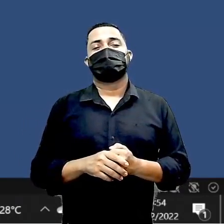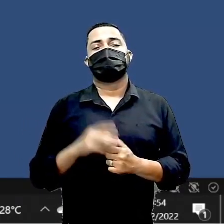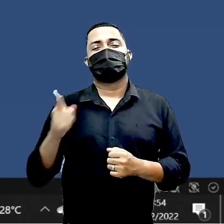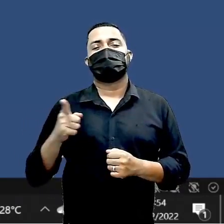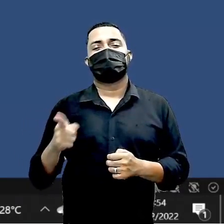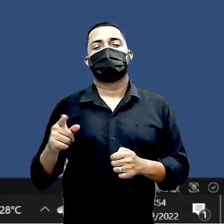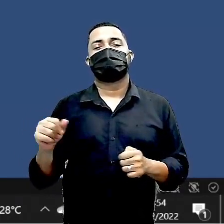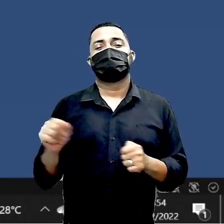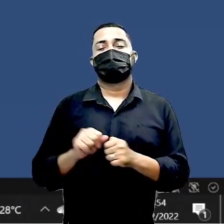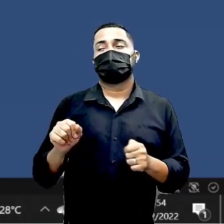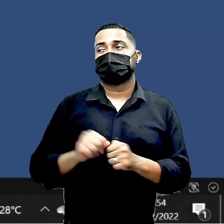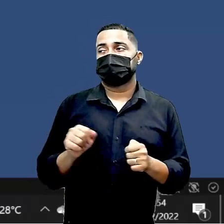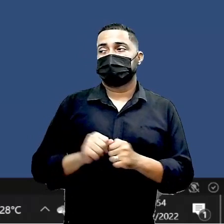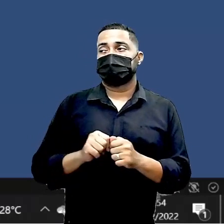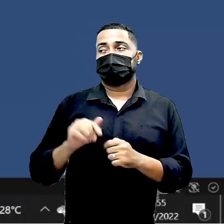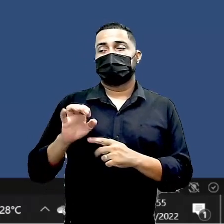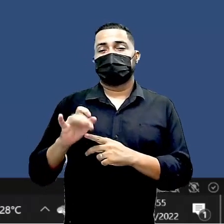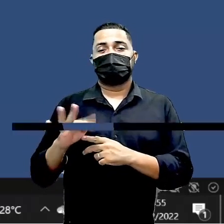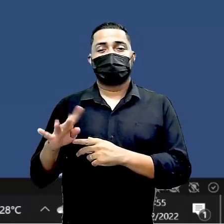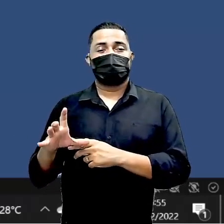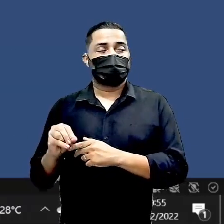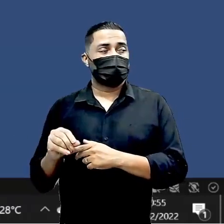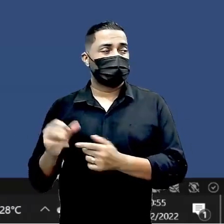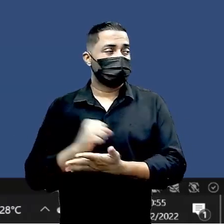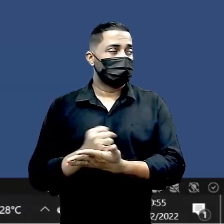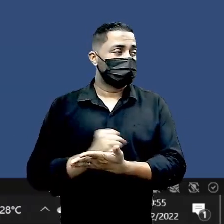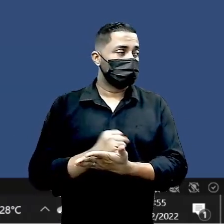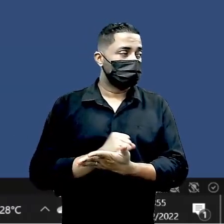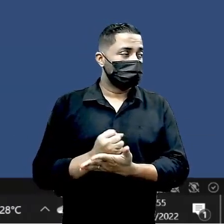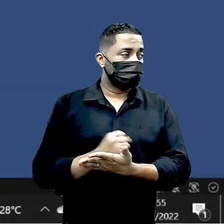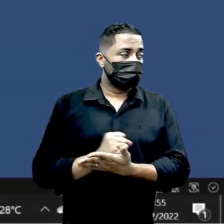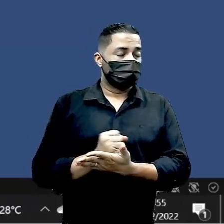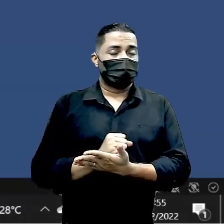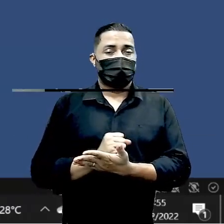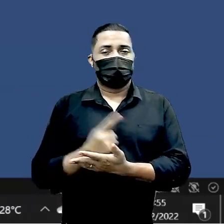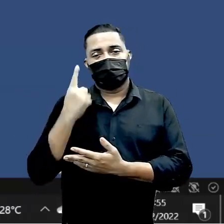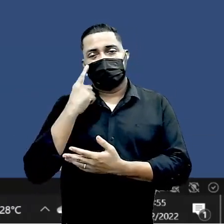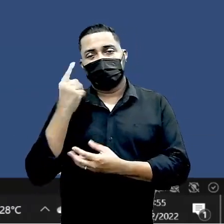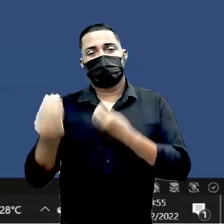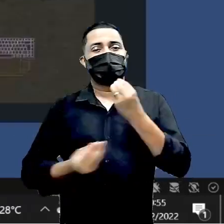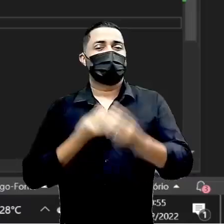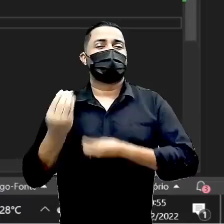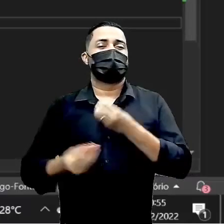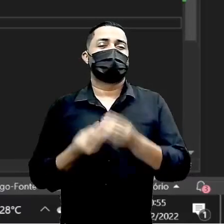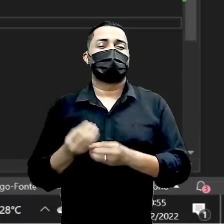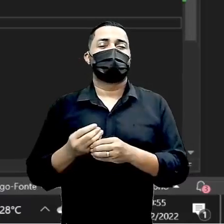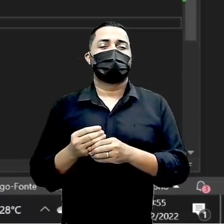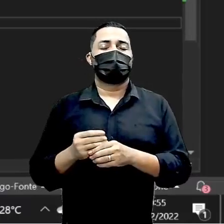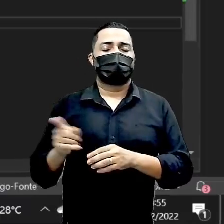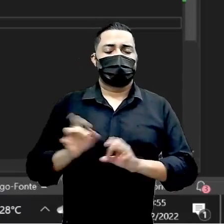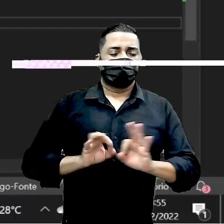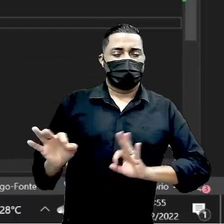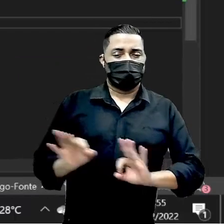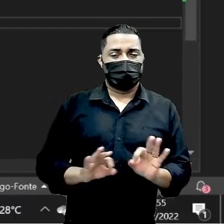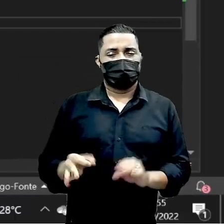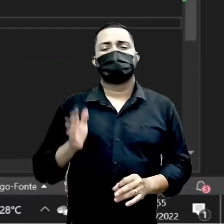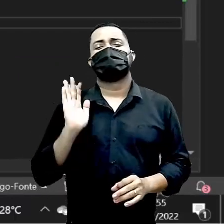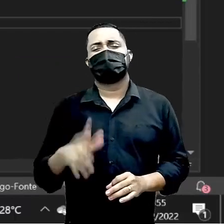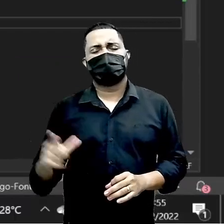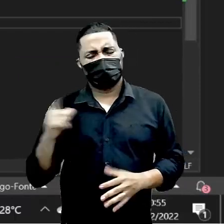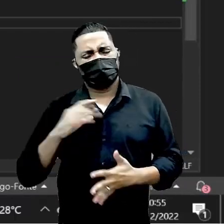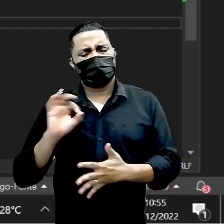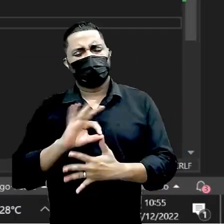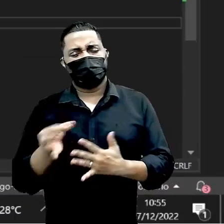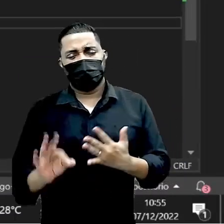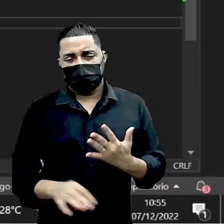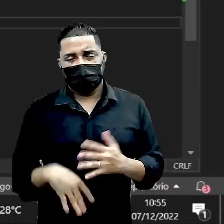aqueles efeitos, né, antigravitacional que acontecem nos jogos e tal, ver como é que faz, né? Isso, e já vem tudo pré-configurado